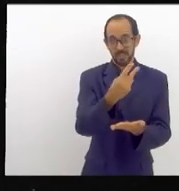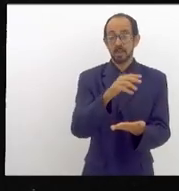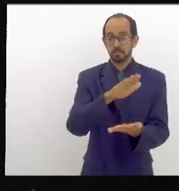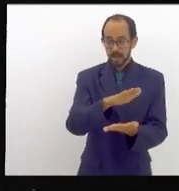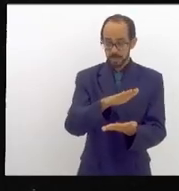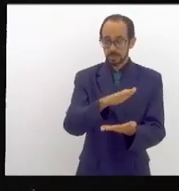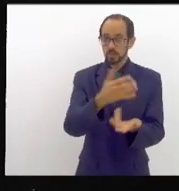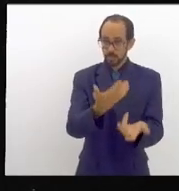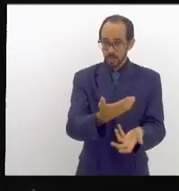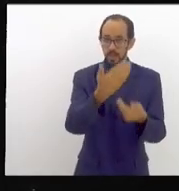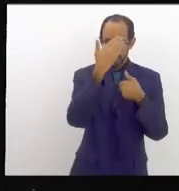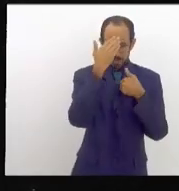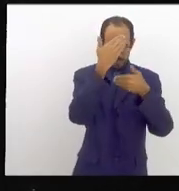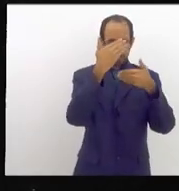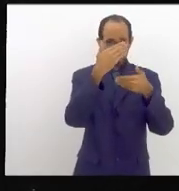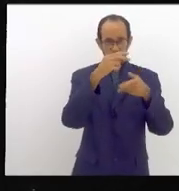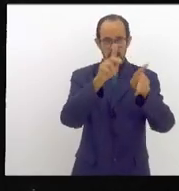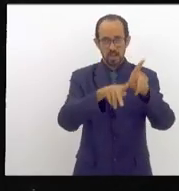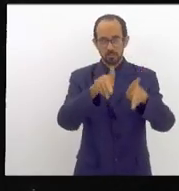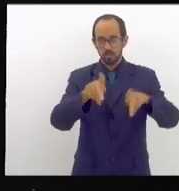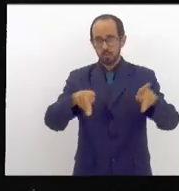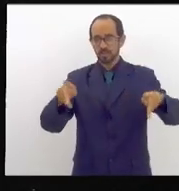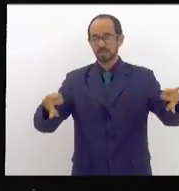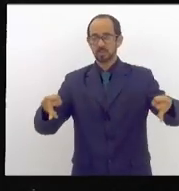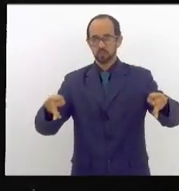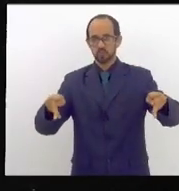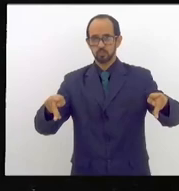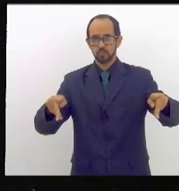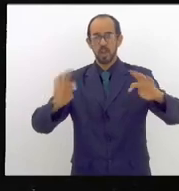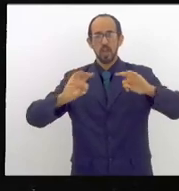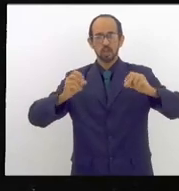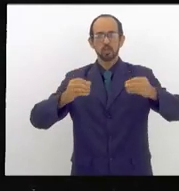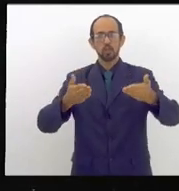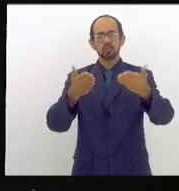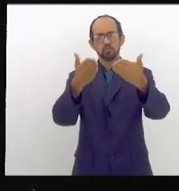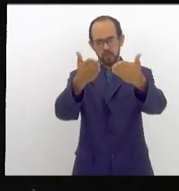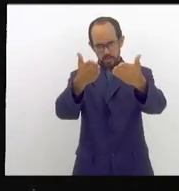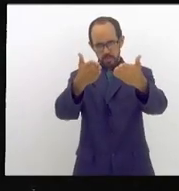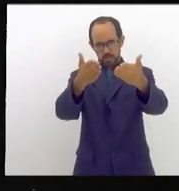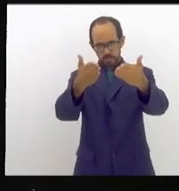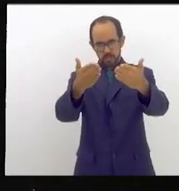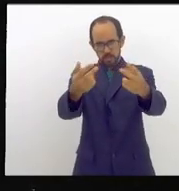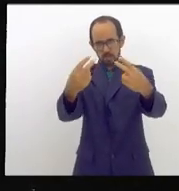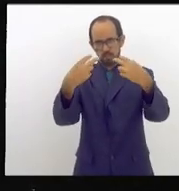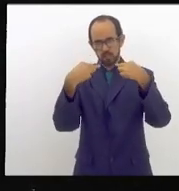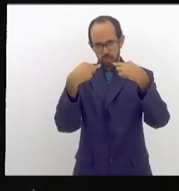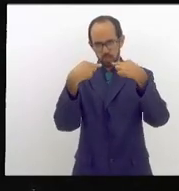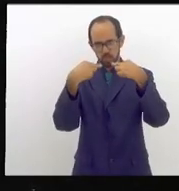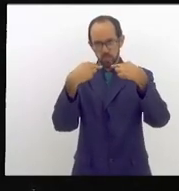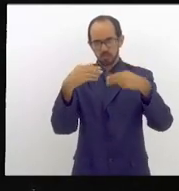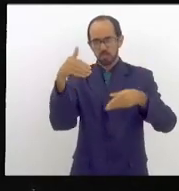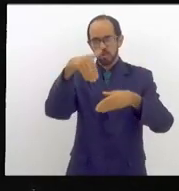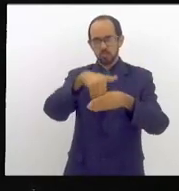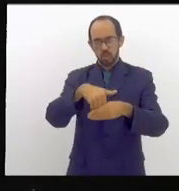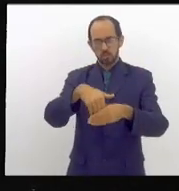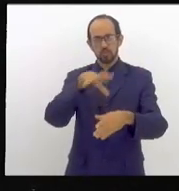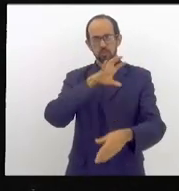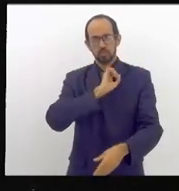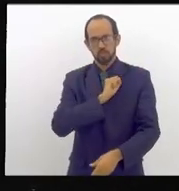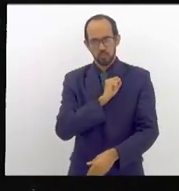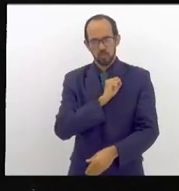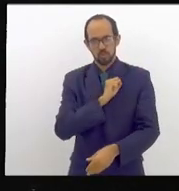agradecer ao povo ao meu povo a vocês que estão me assistindo pelo voto do amor